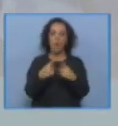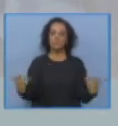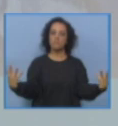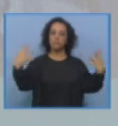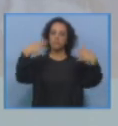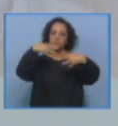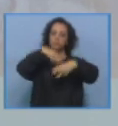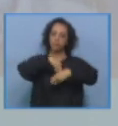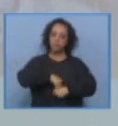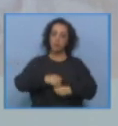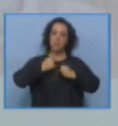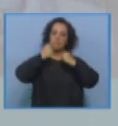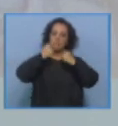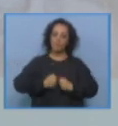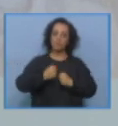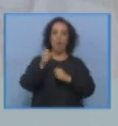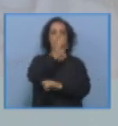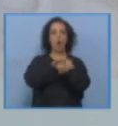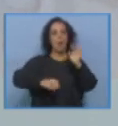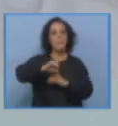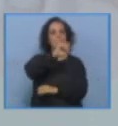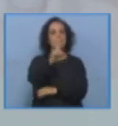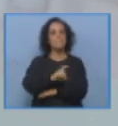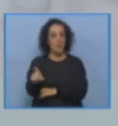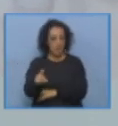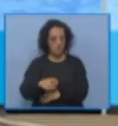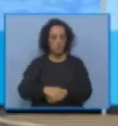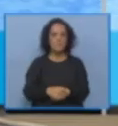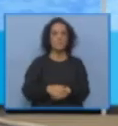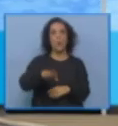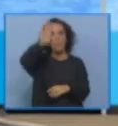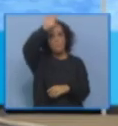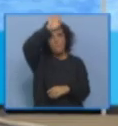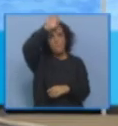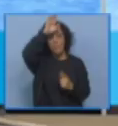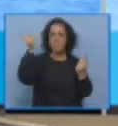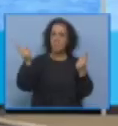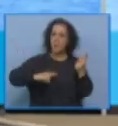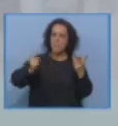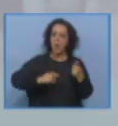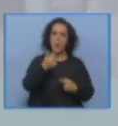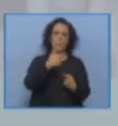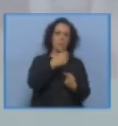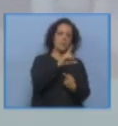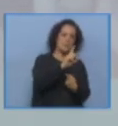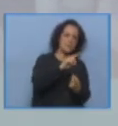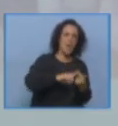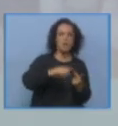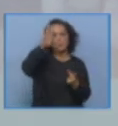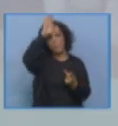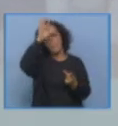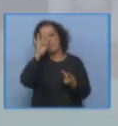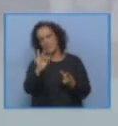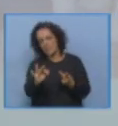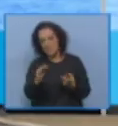consolidação e de pacificação da Europa, não é? Os papas pronunciaram-se várias vezes, Bento XVI, Papa Francisco, na raiz